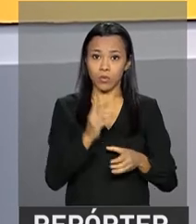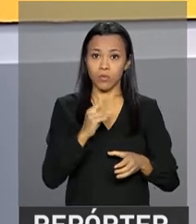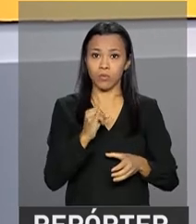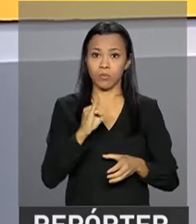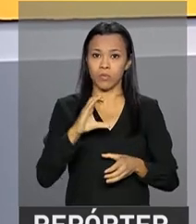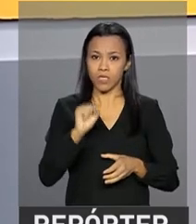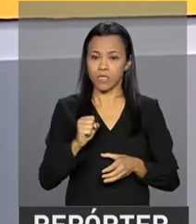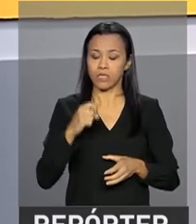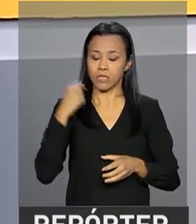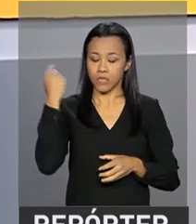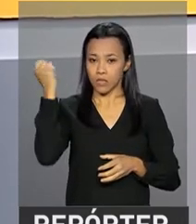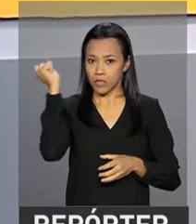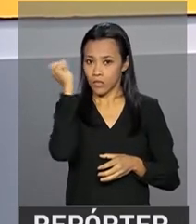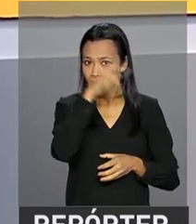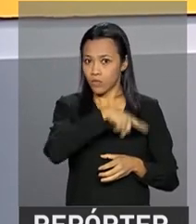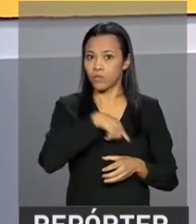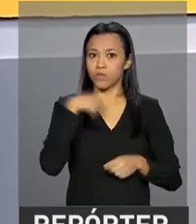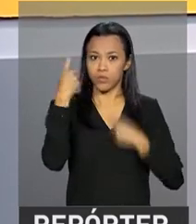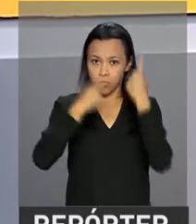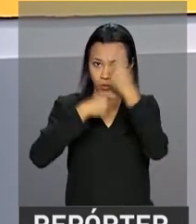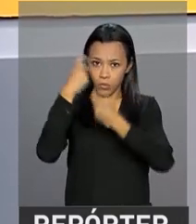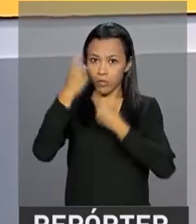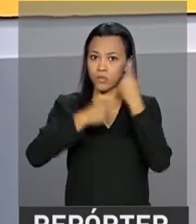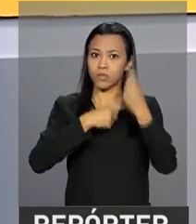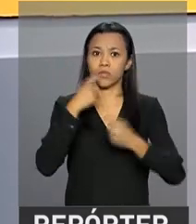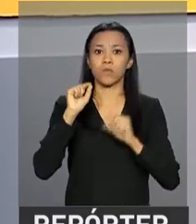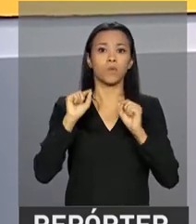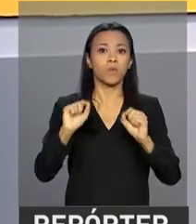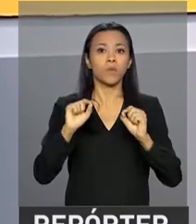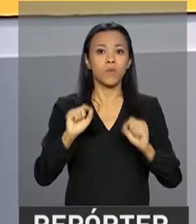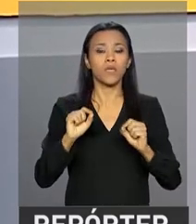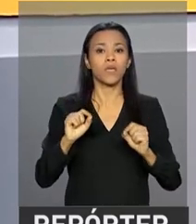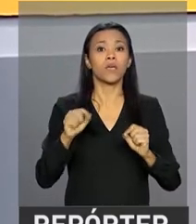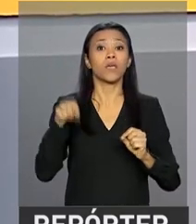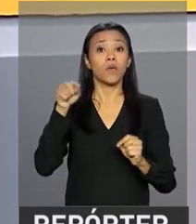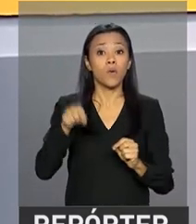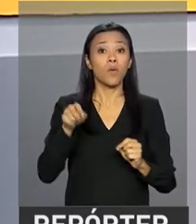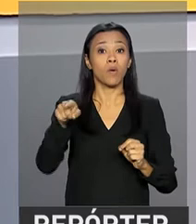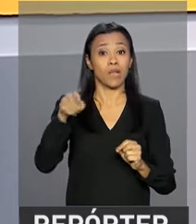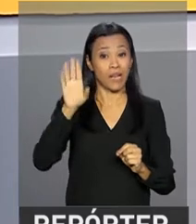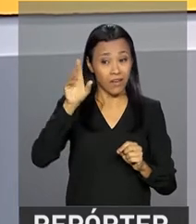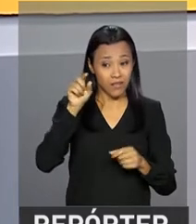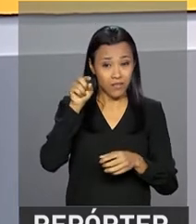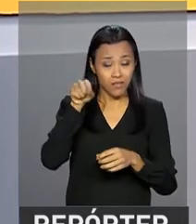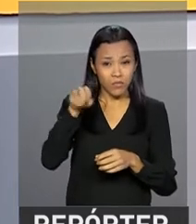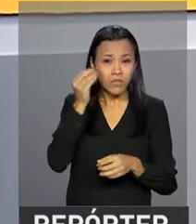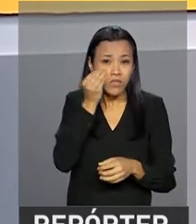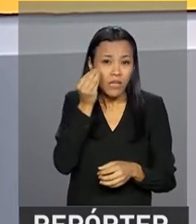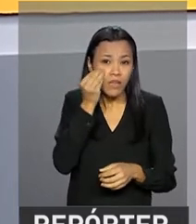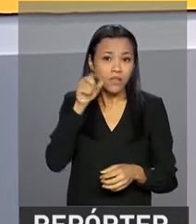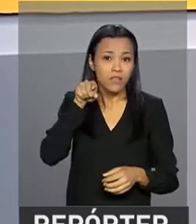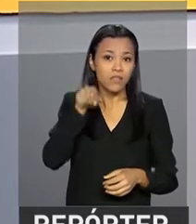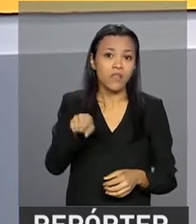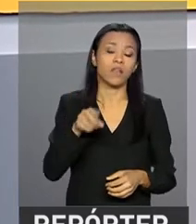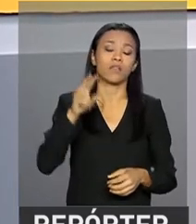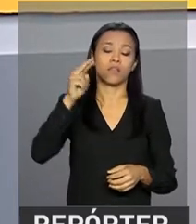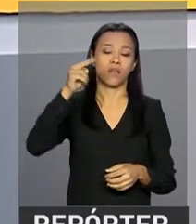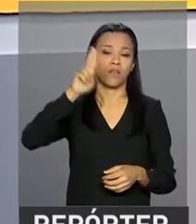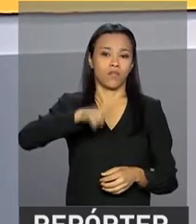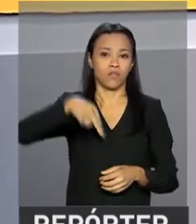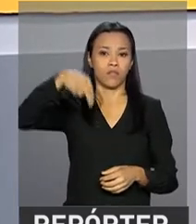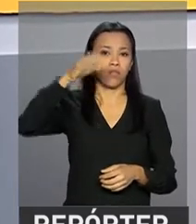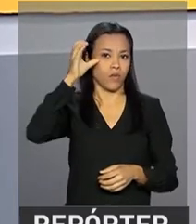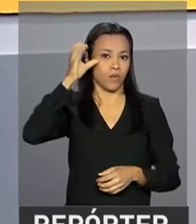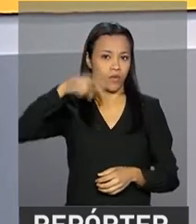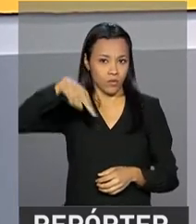profunda preocupação com a atual tensão e com a prolongada questão nuclear na Península Coreana. Enfatizam também que a situação